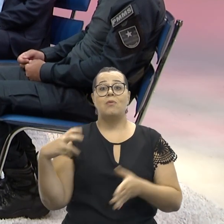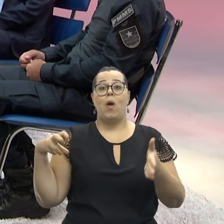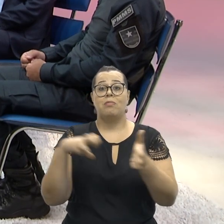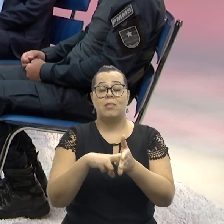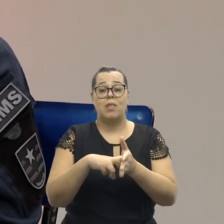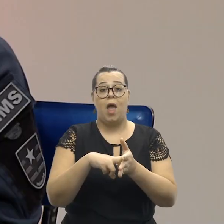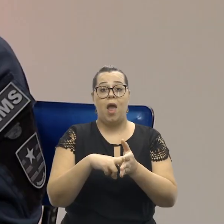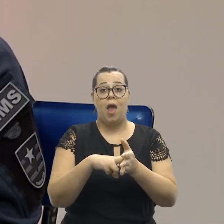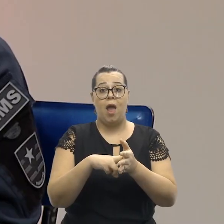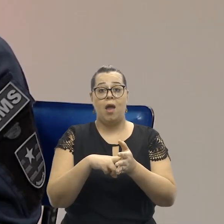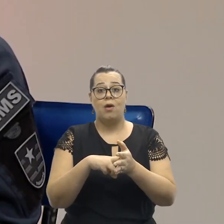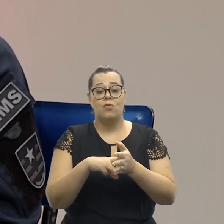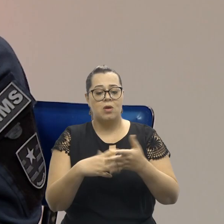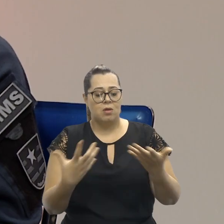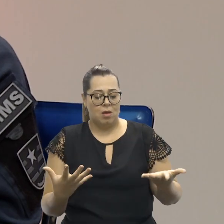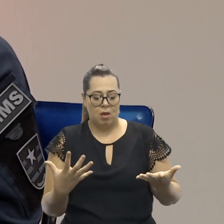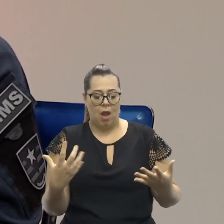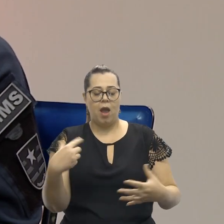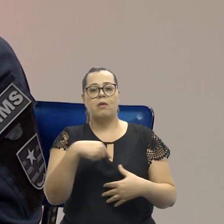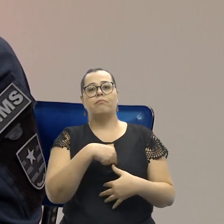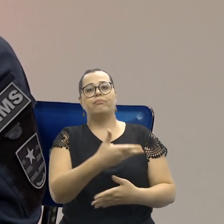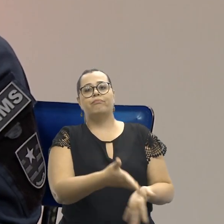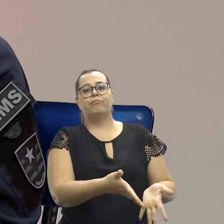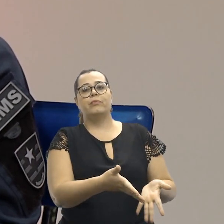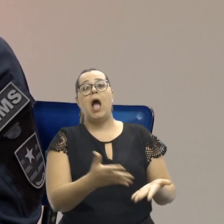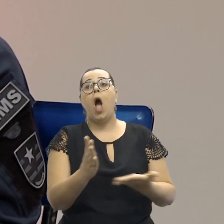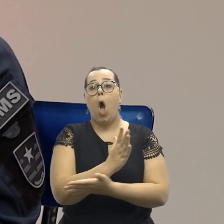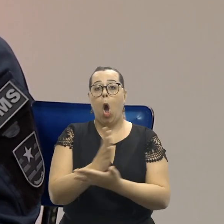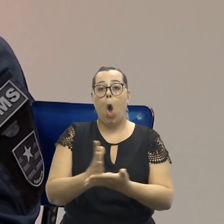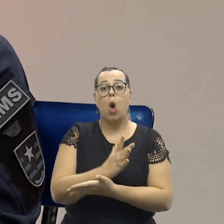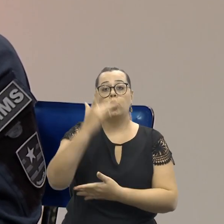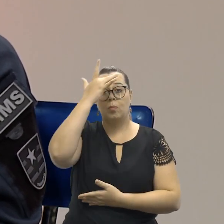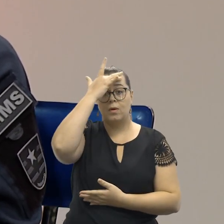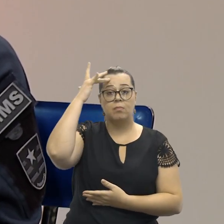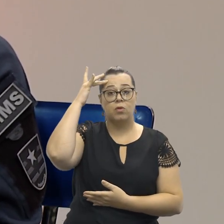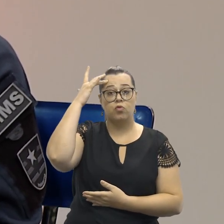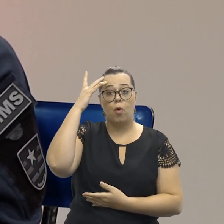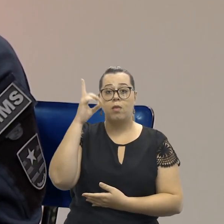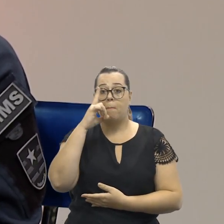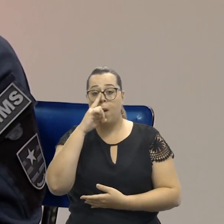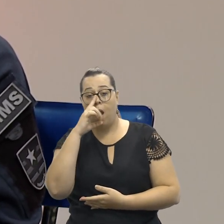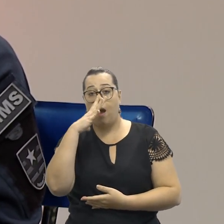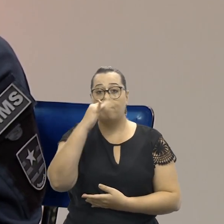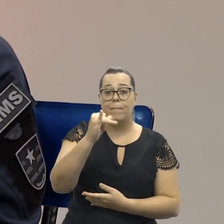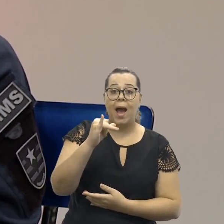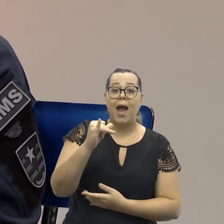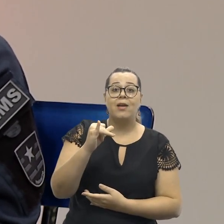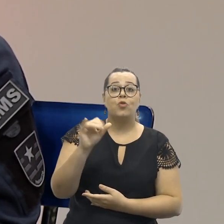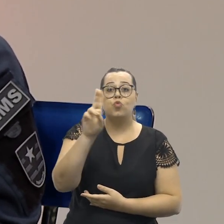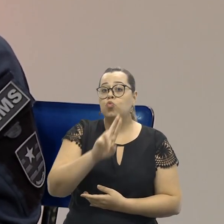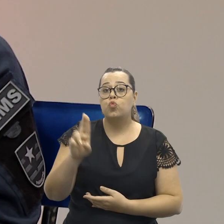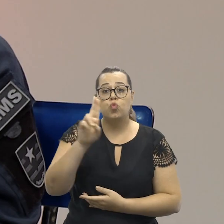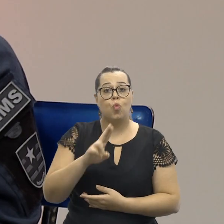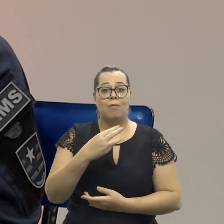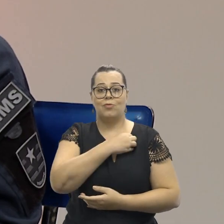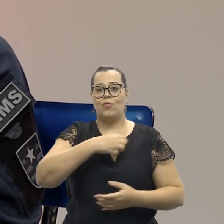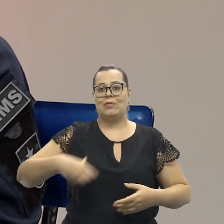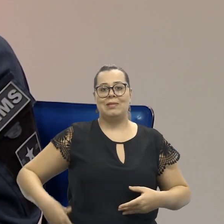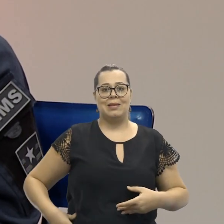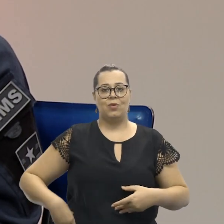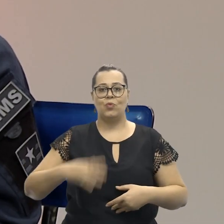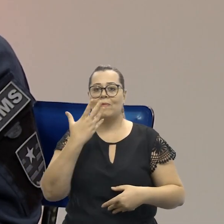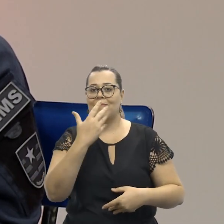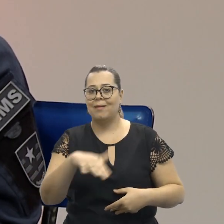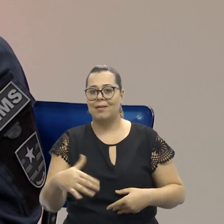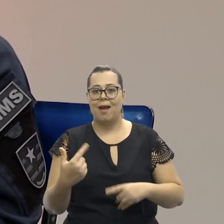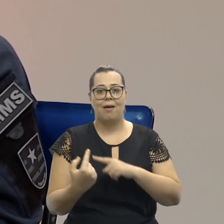trânsito. Geralmente a gente tem pais que são um pouco desidiosos e acabam deixando as crianças sem o cinto de segurança na parte de trás, acabam utilizando a parte